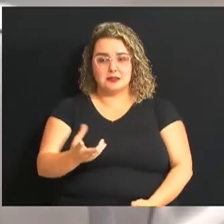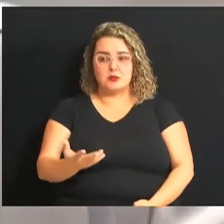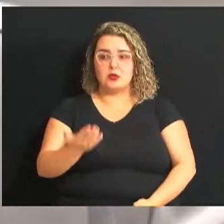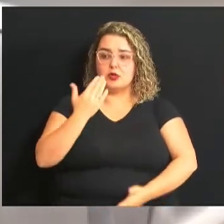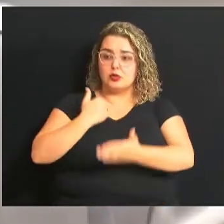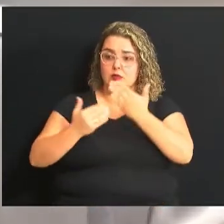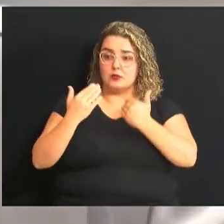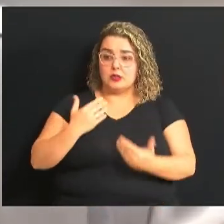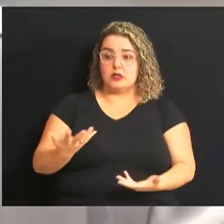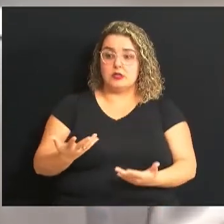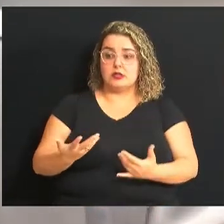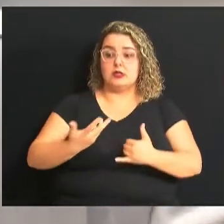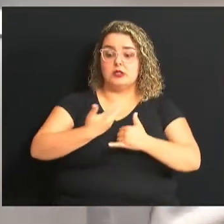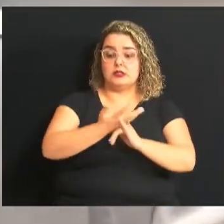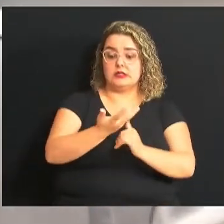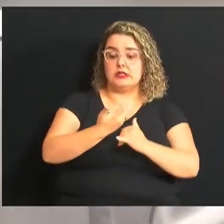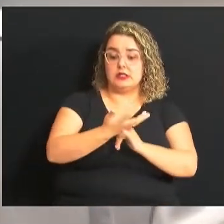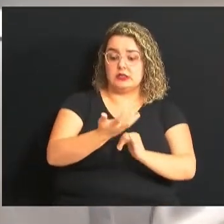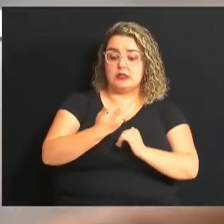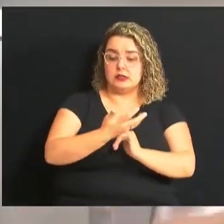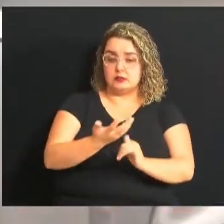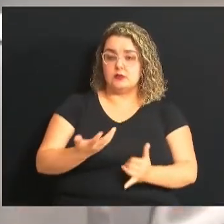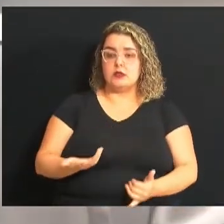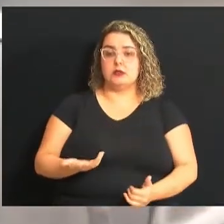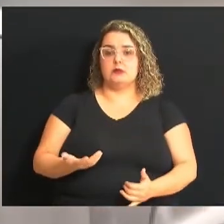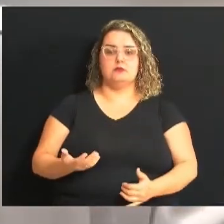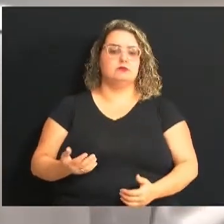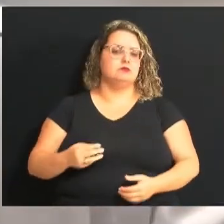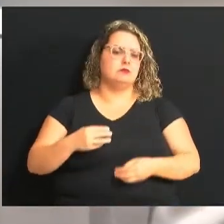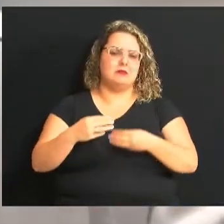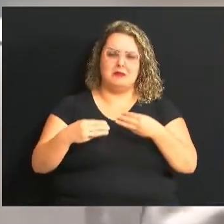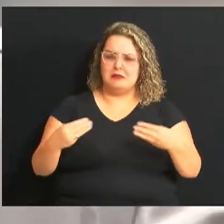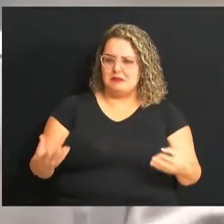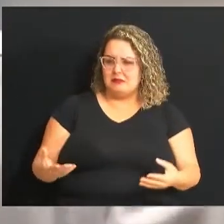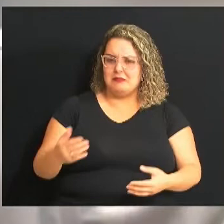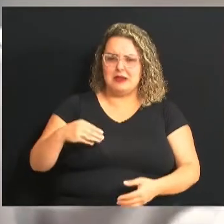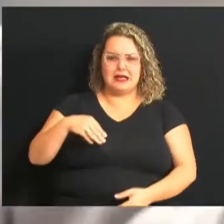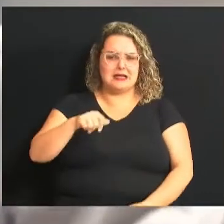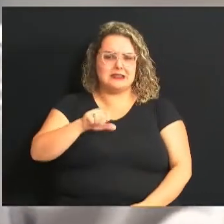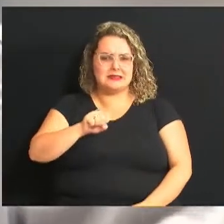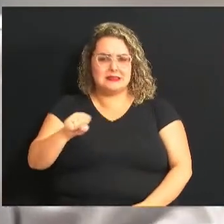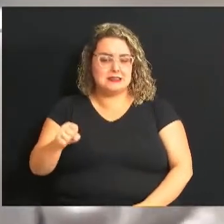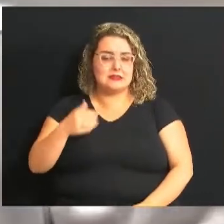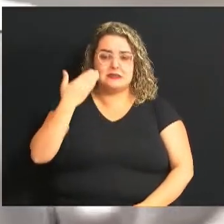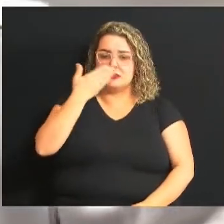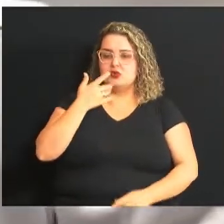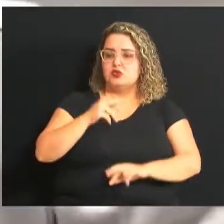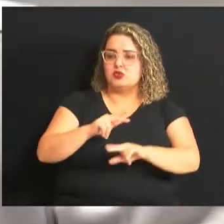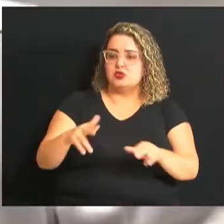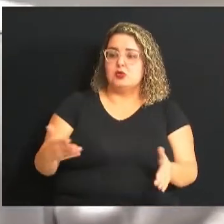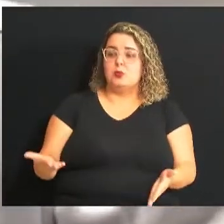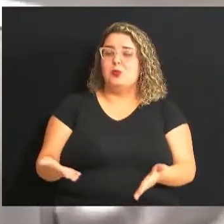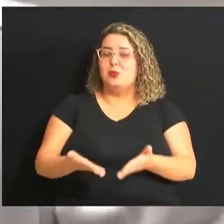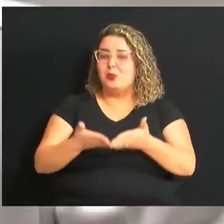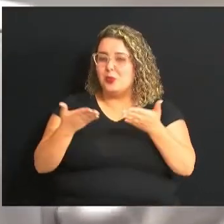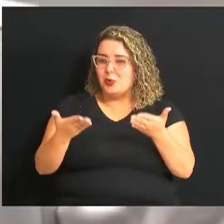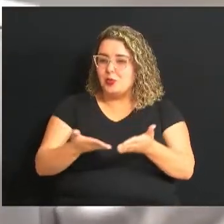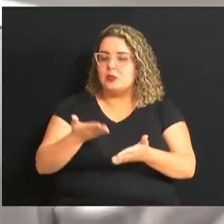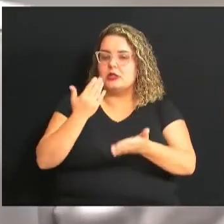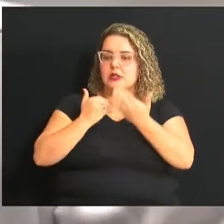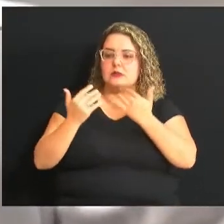rica em carboidratos, massas, doces, é uma alimentação pobre em alimentos